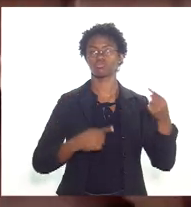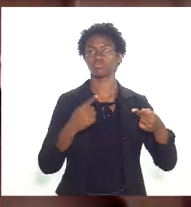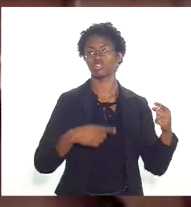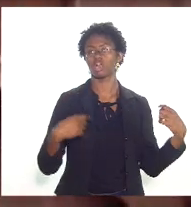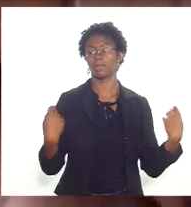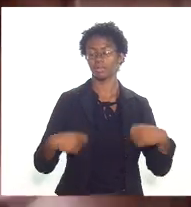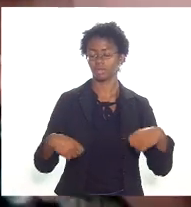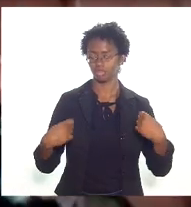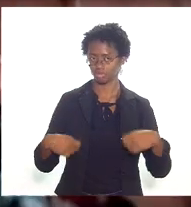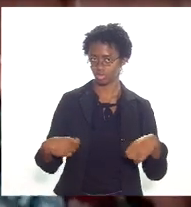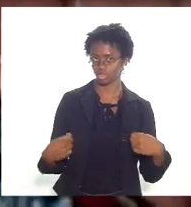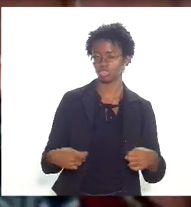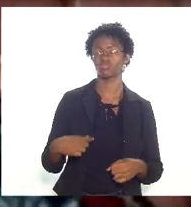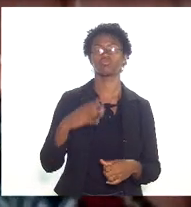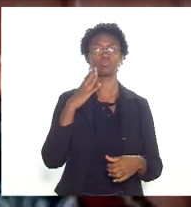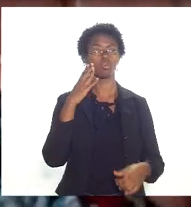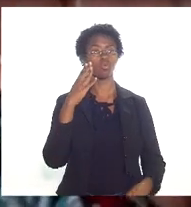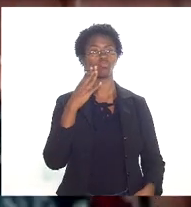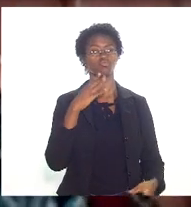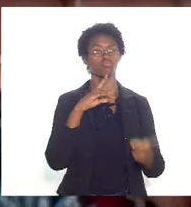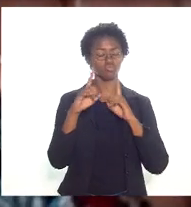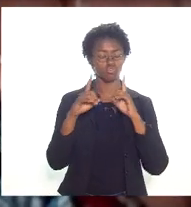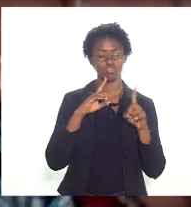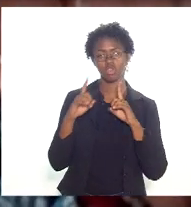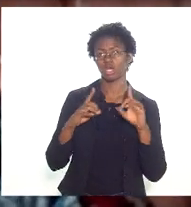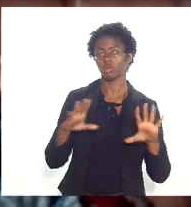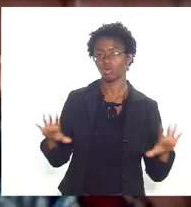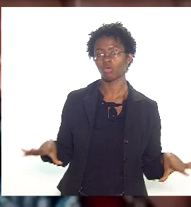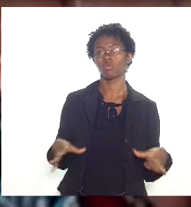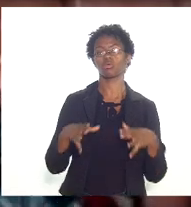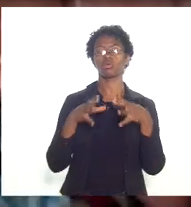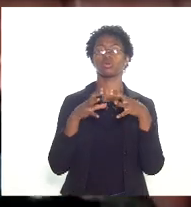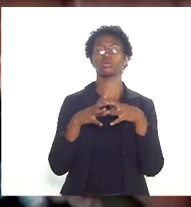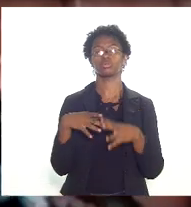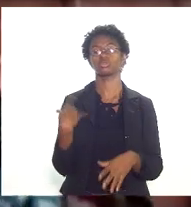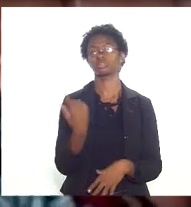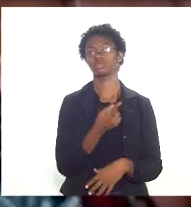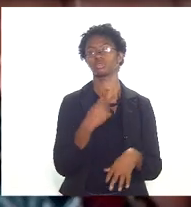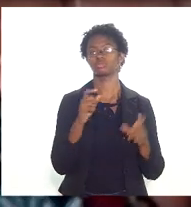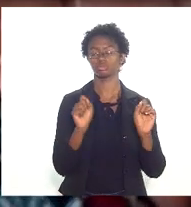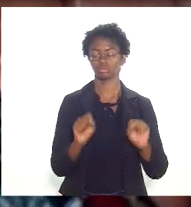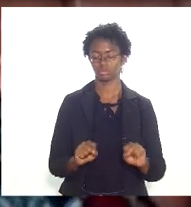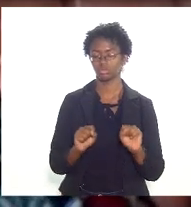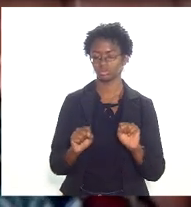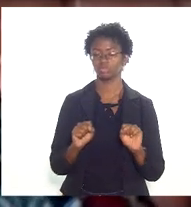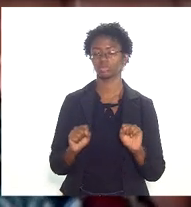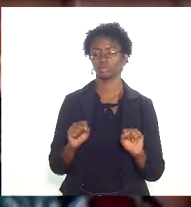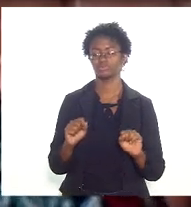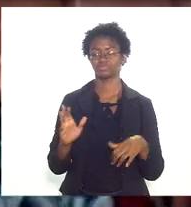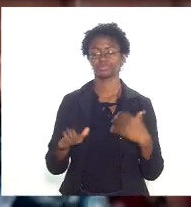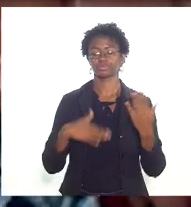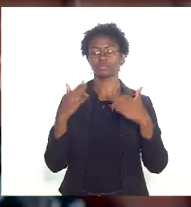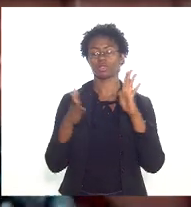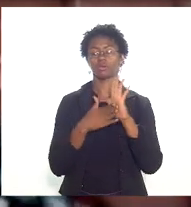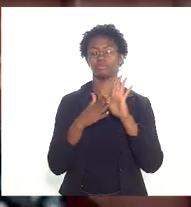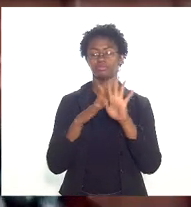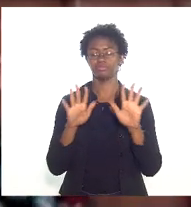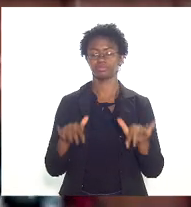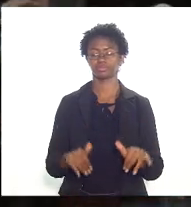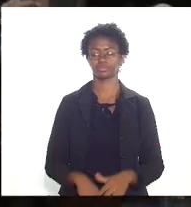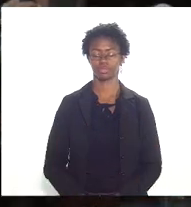os diálogos necessários coletivamente para que a gente possa avançar na melhor proposta final muito obrigada